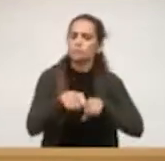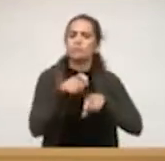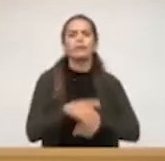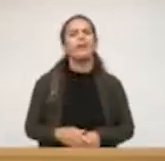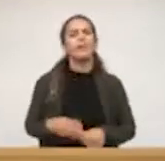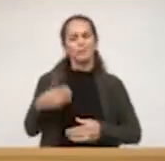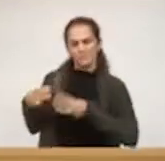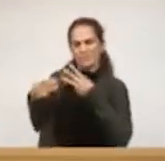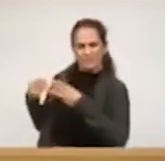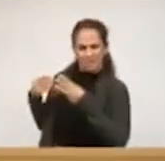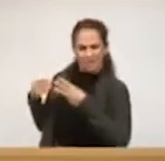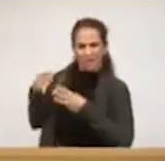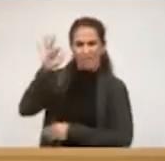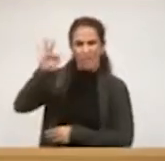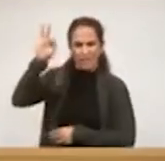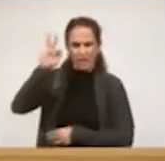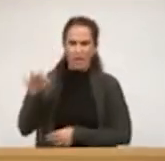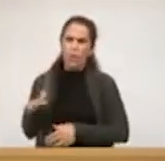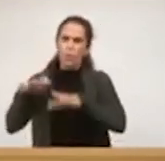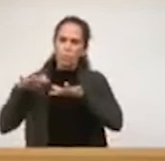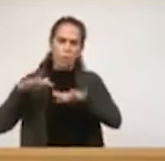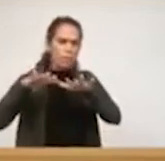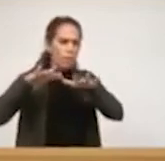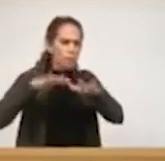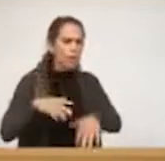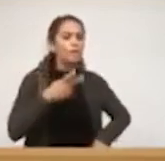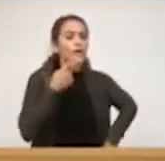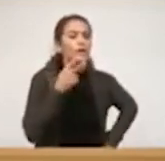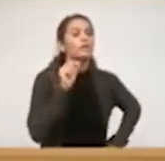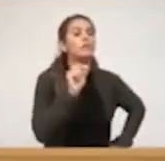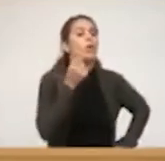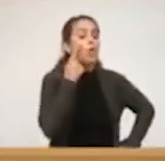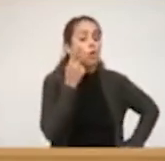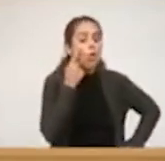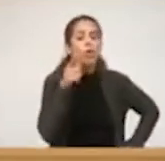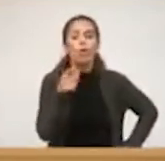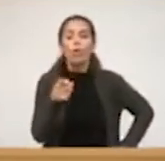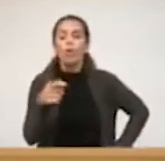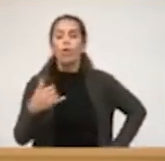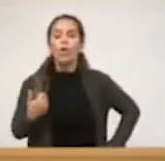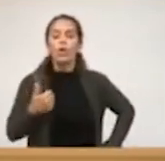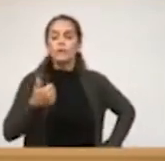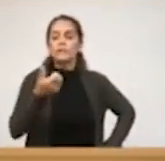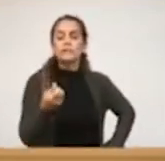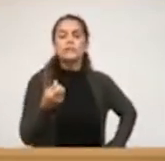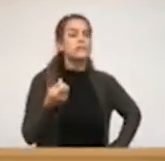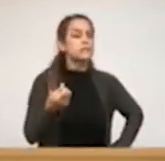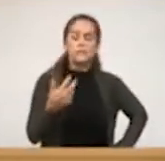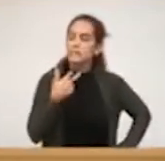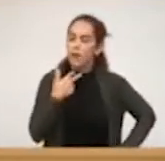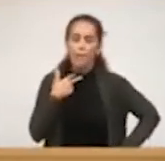Ministério do Trabalho Auditoria do Ministério do Trabalho dizendo Olha o menino menos de 16 anos